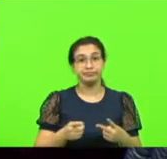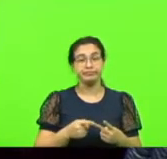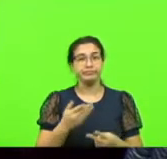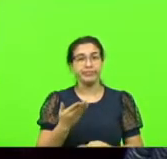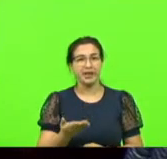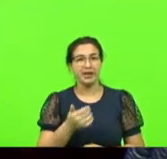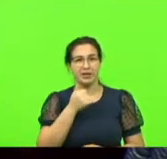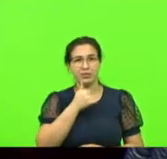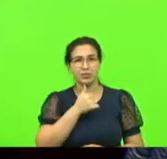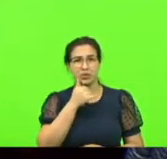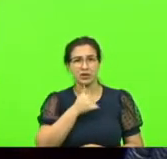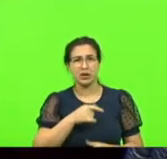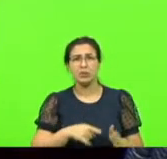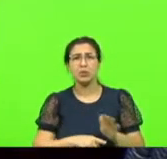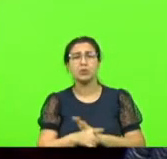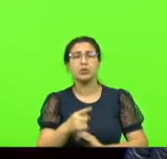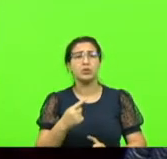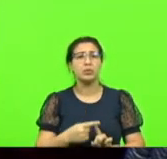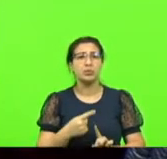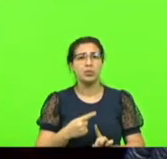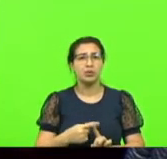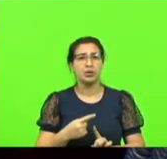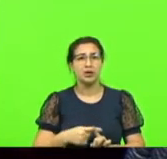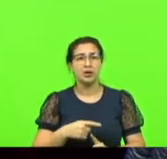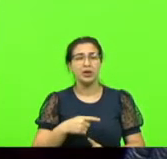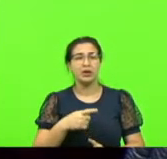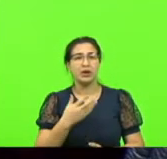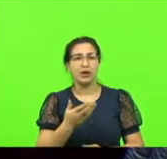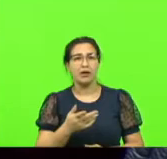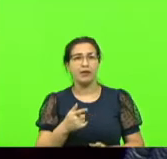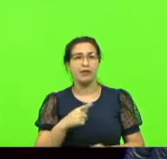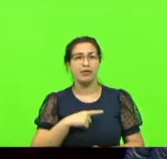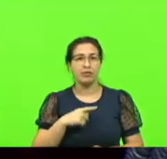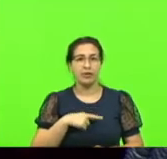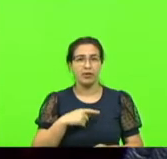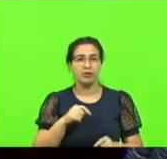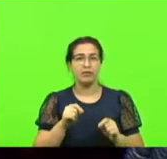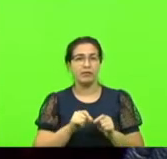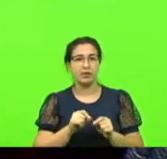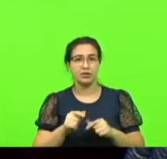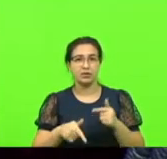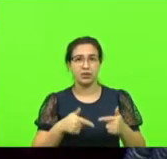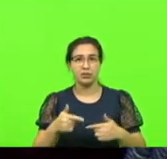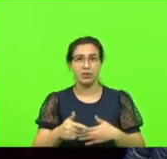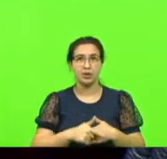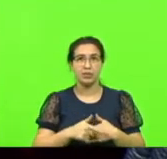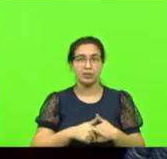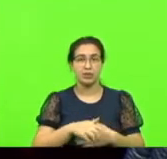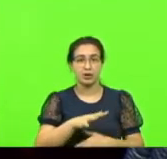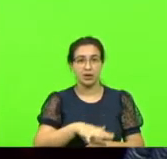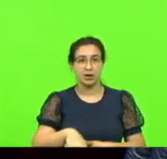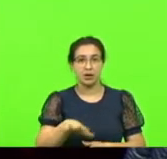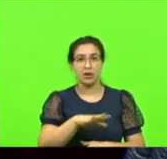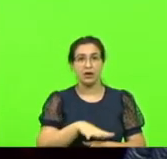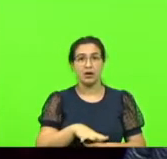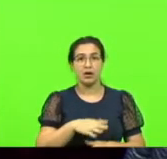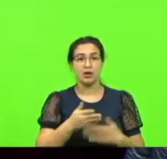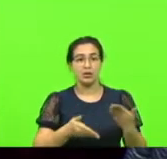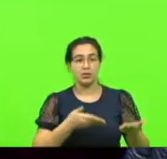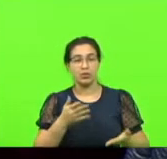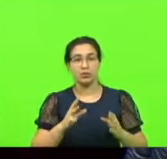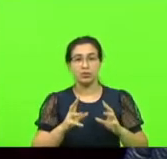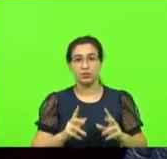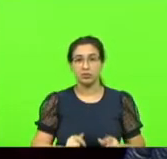questionando a SIDASC por causa da SIDASC cumprir o seu papel na área da vigilância sanitária e do status sanitário de